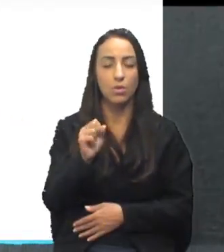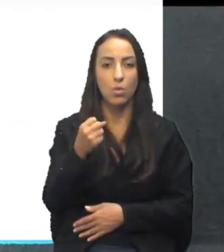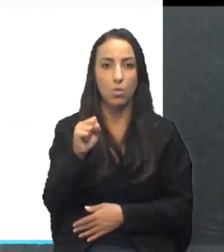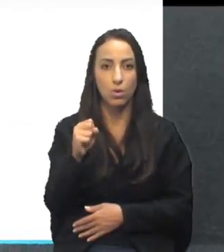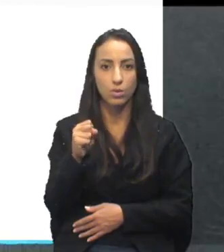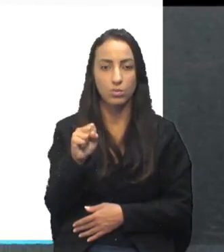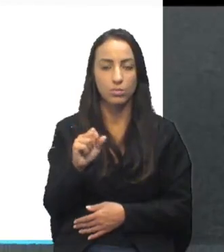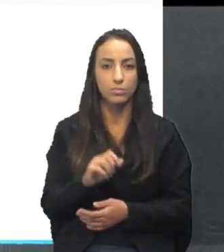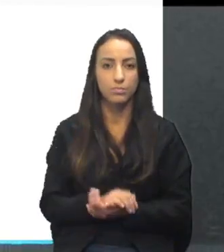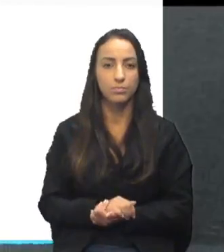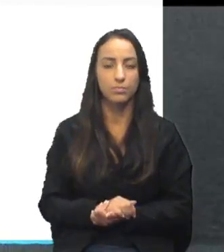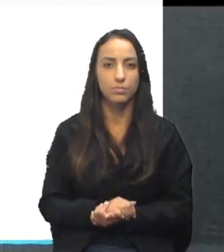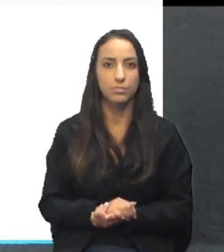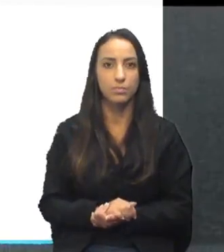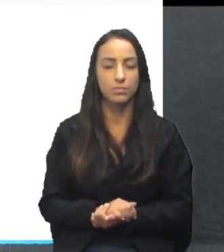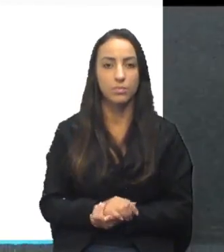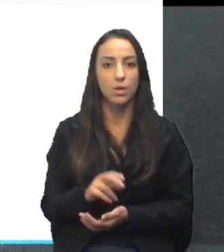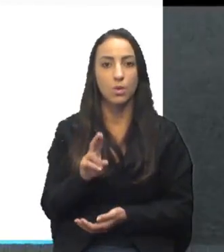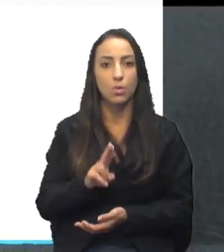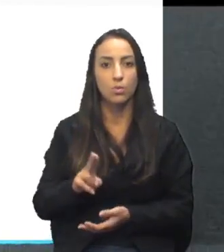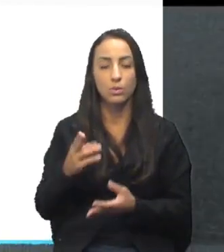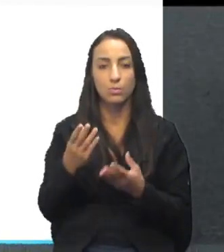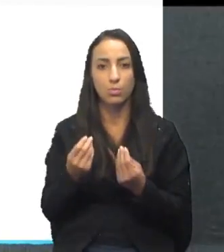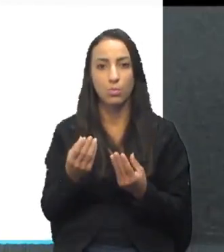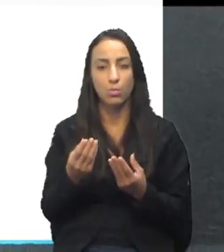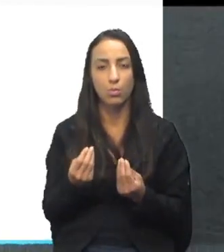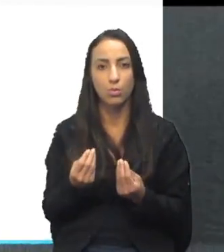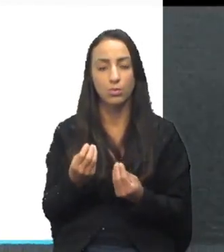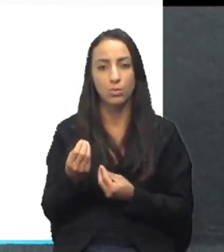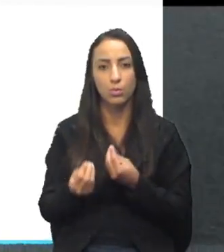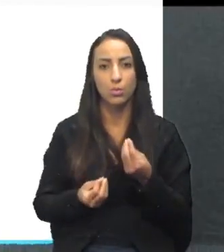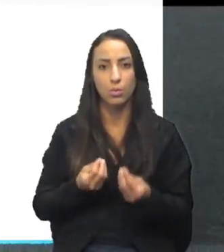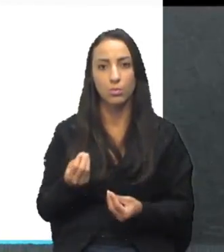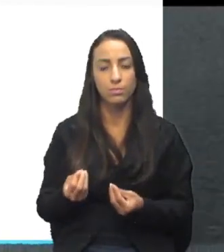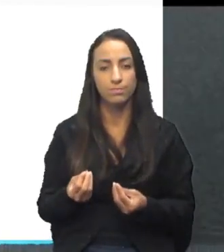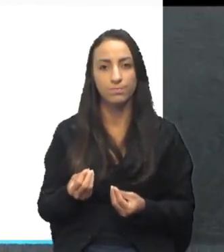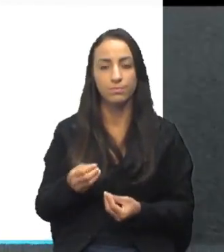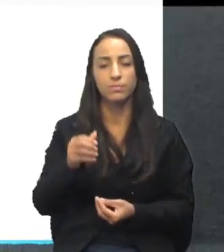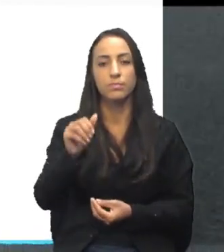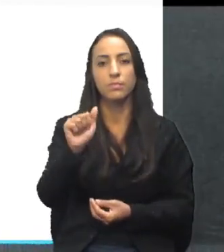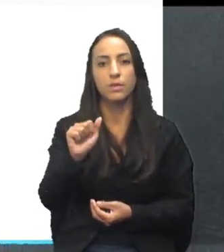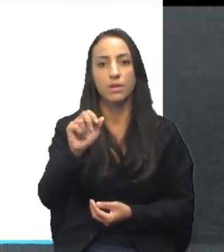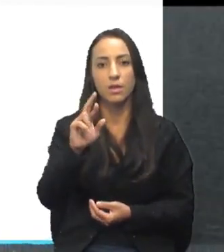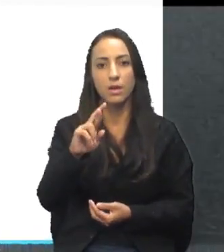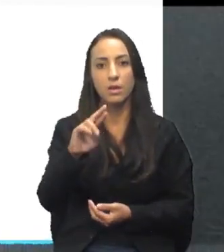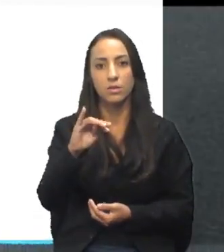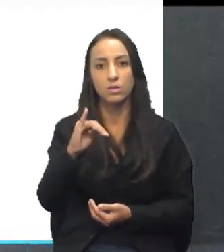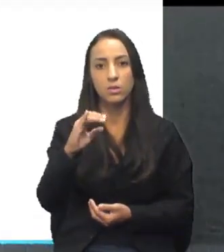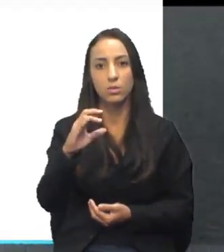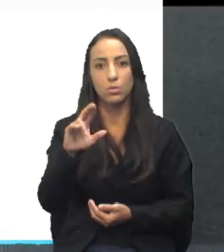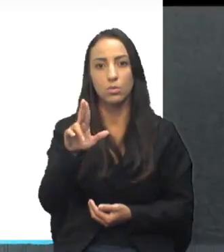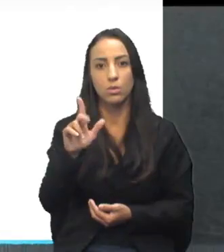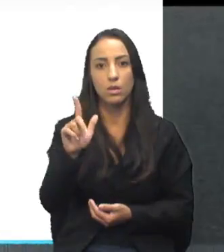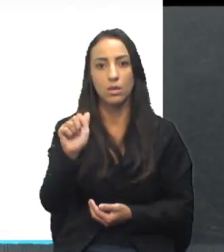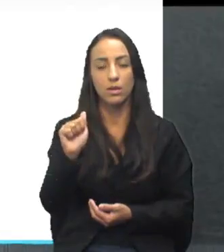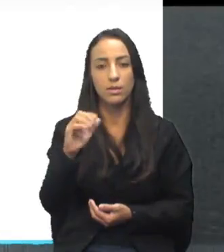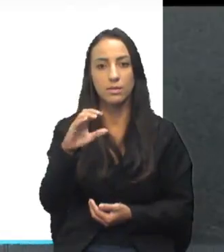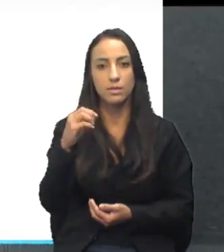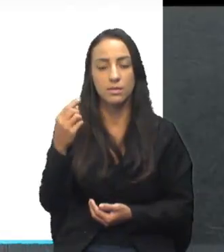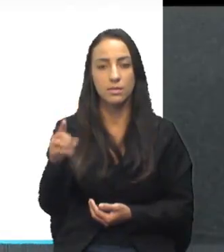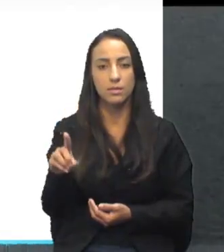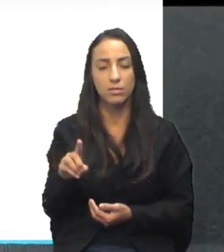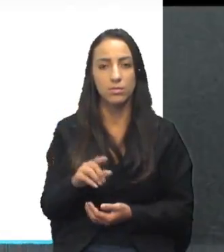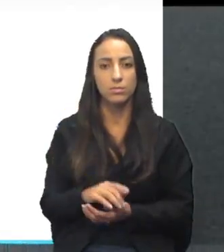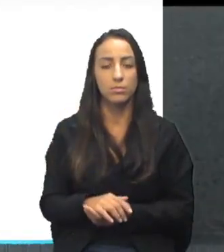8, que é muito utilizada em articulações, tá? Quando eu